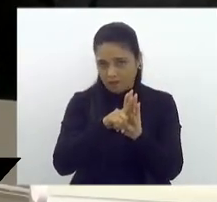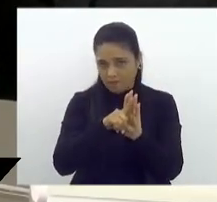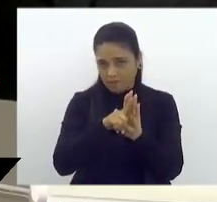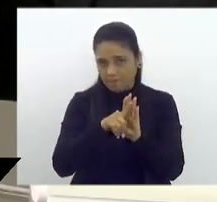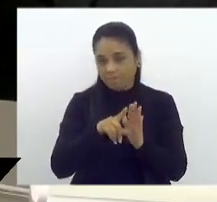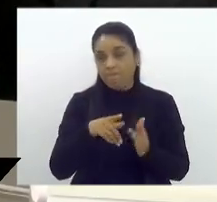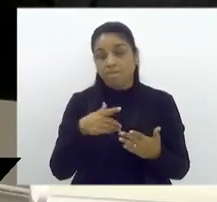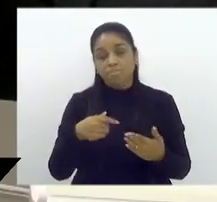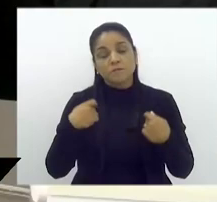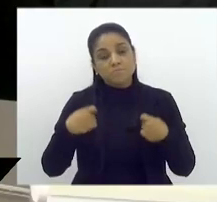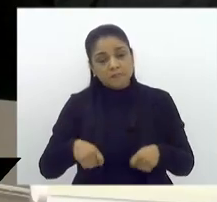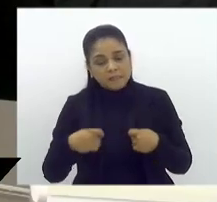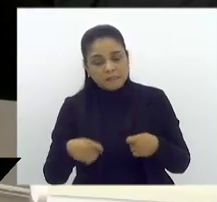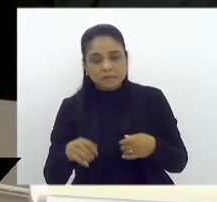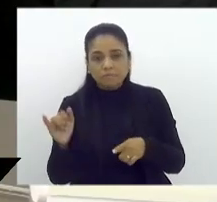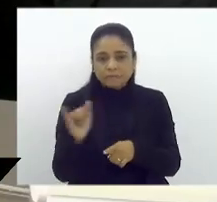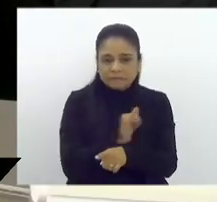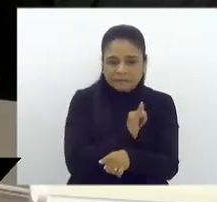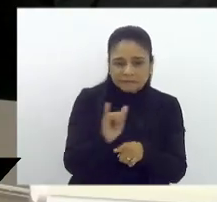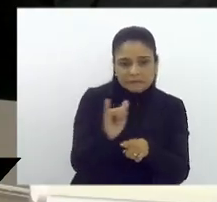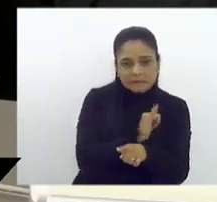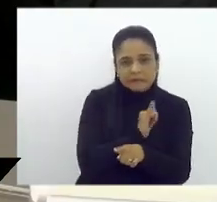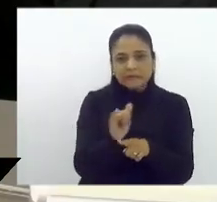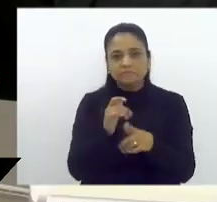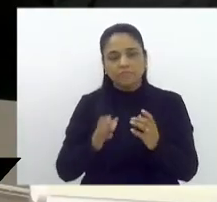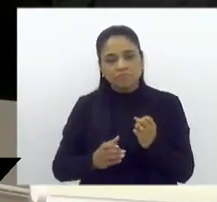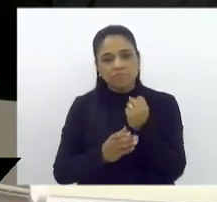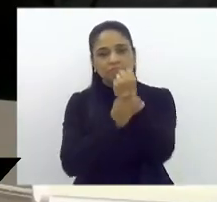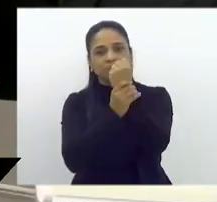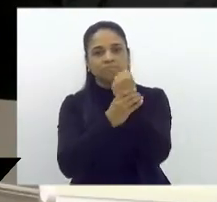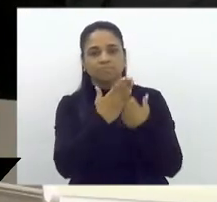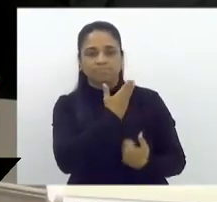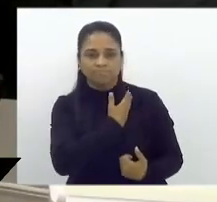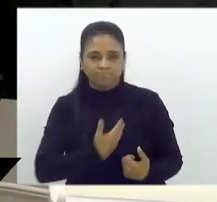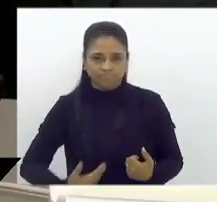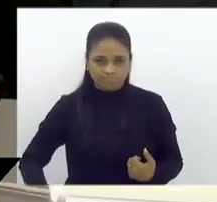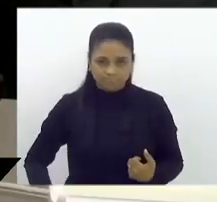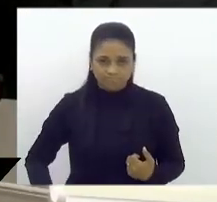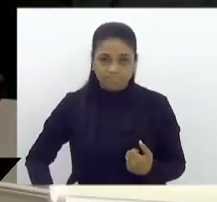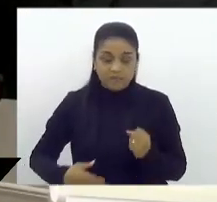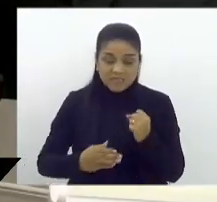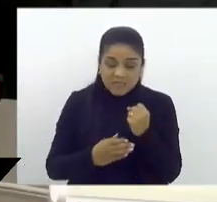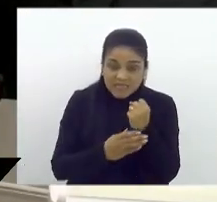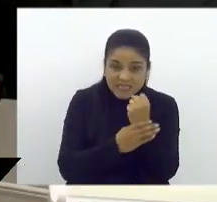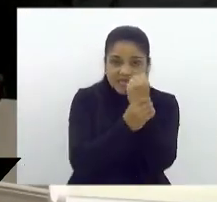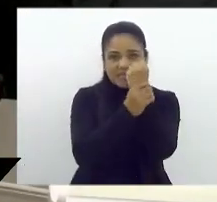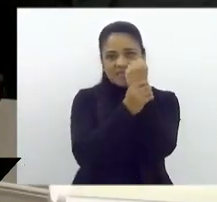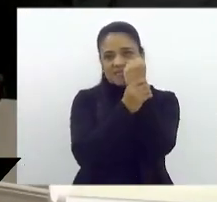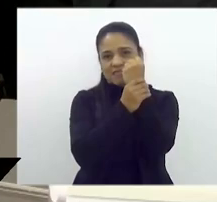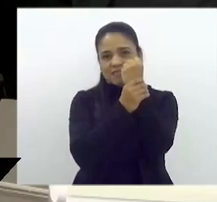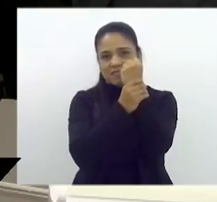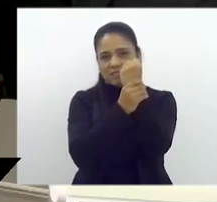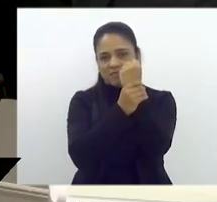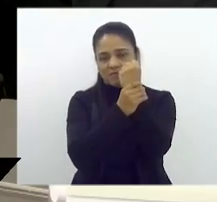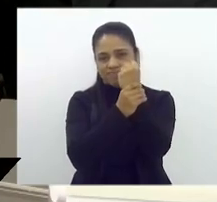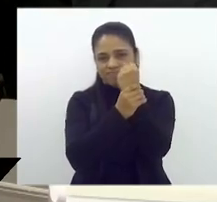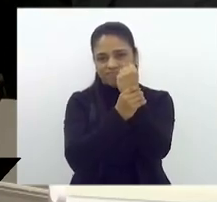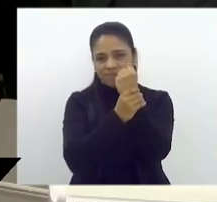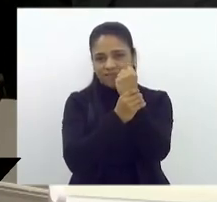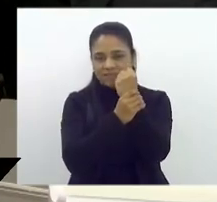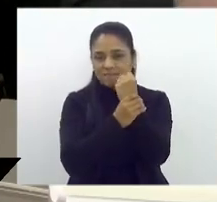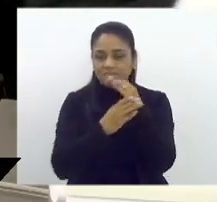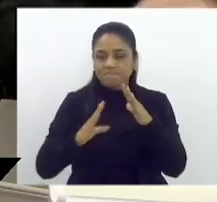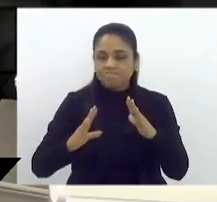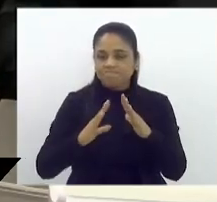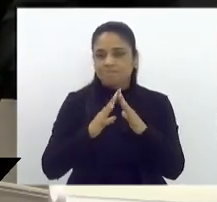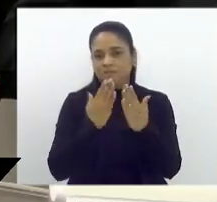realmente construir mecanismos de garantir a segurança das nossas crianças e dos nossos adolescentes. É crescente no Brasil